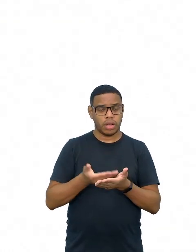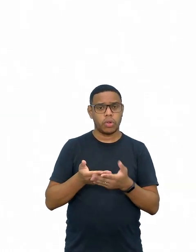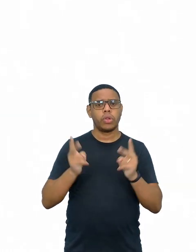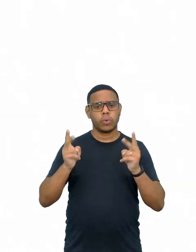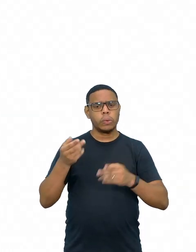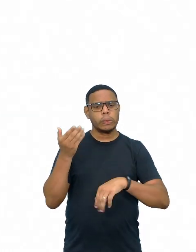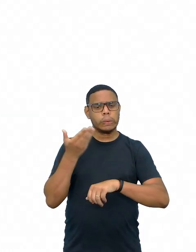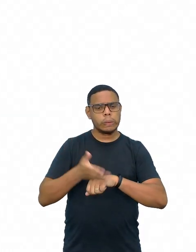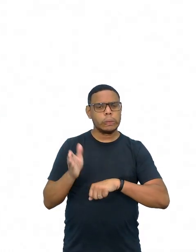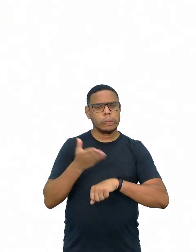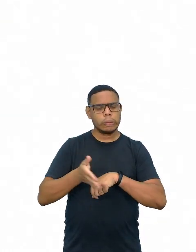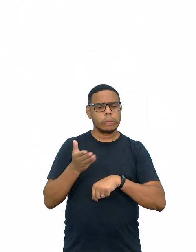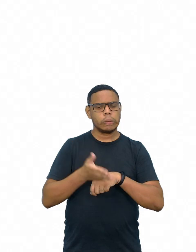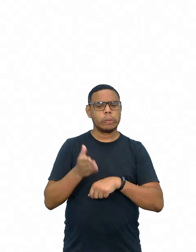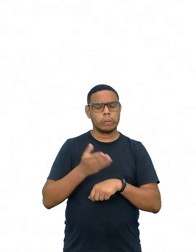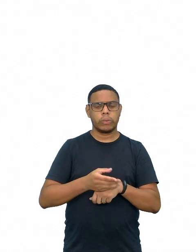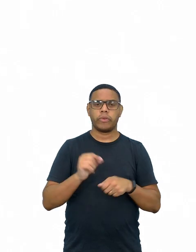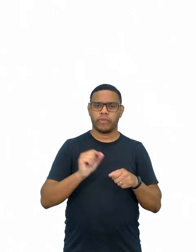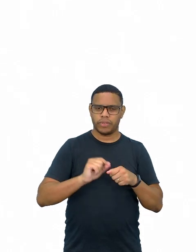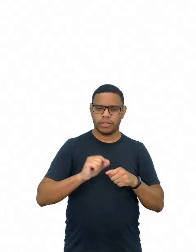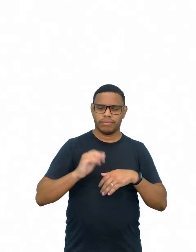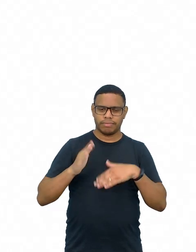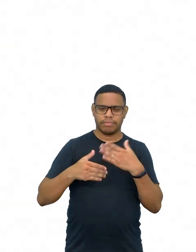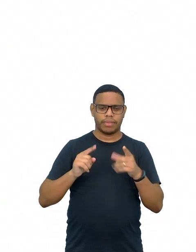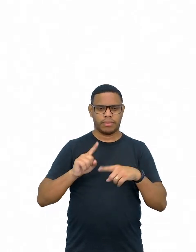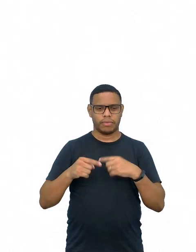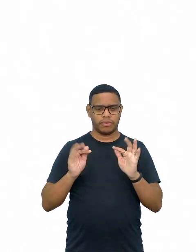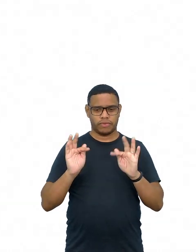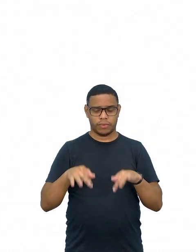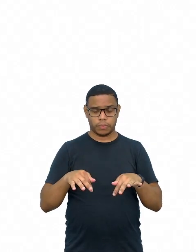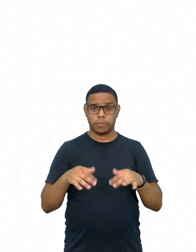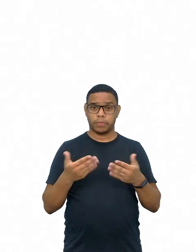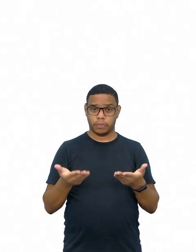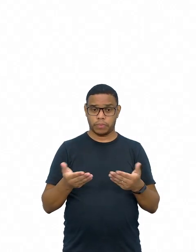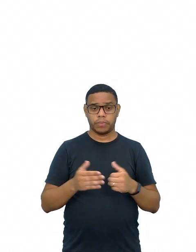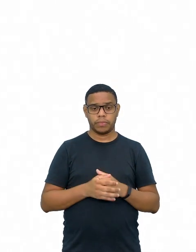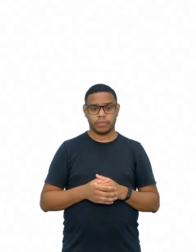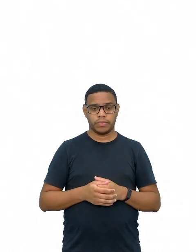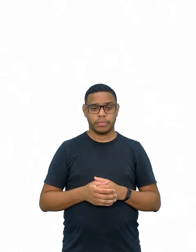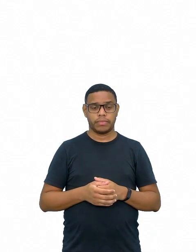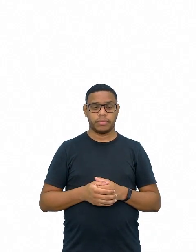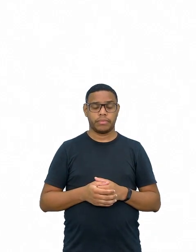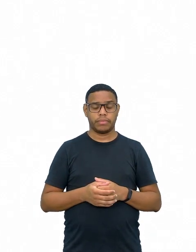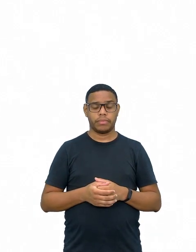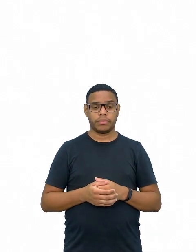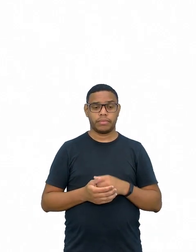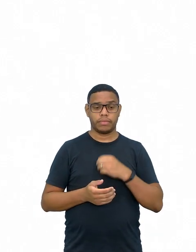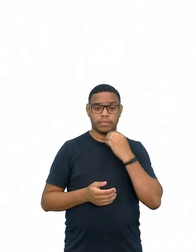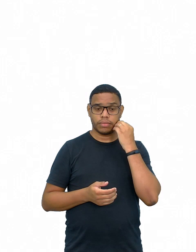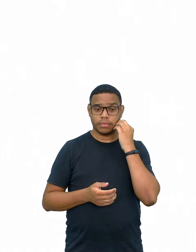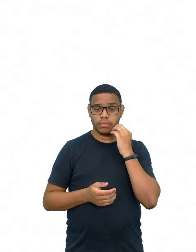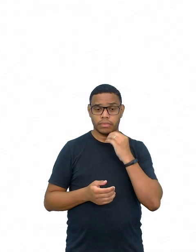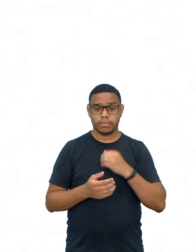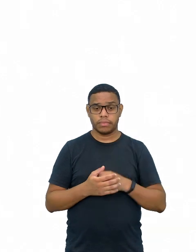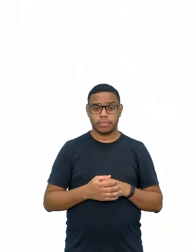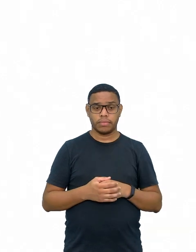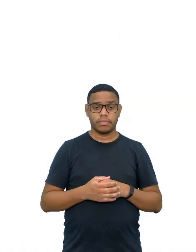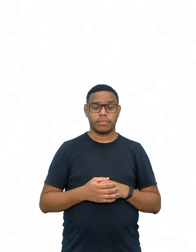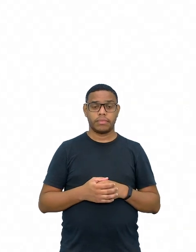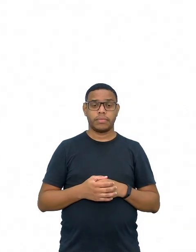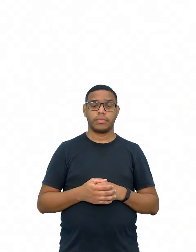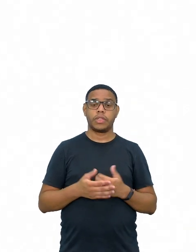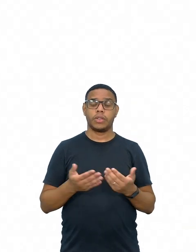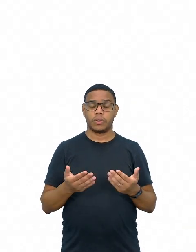aquele iniciando, desenvolvendo e finalizando, tá bom? Então, primeiro, a